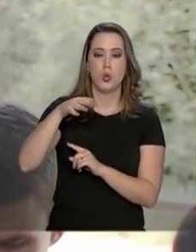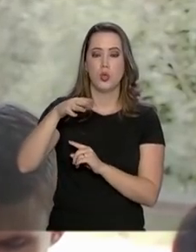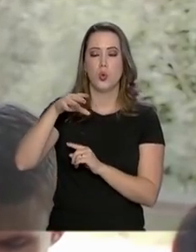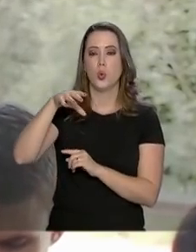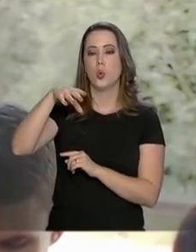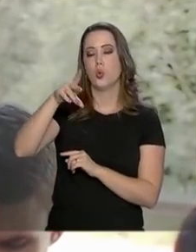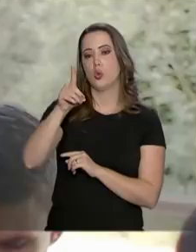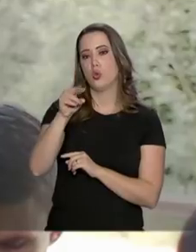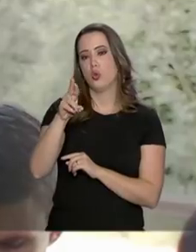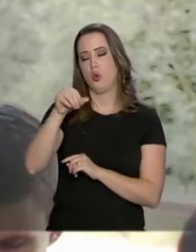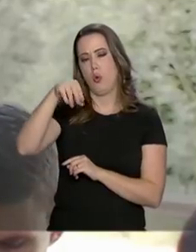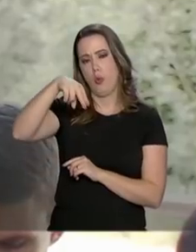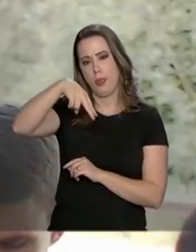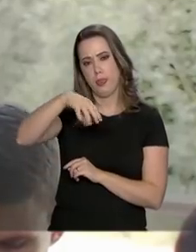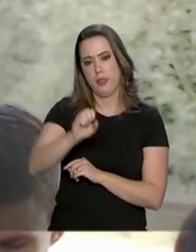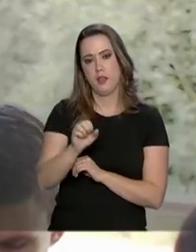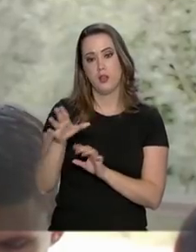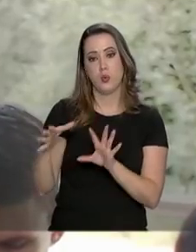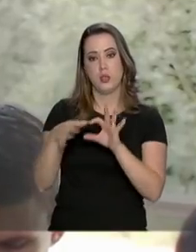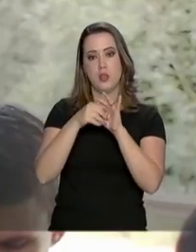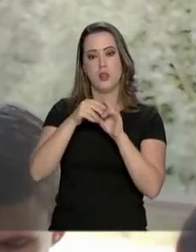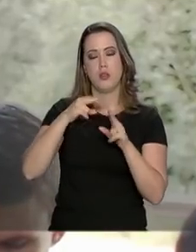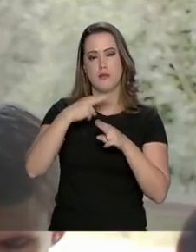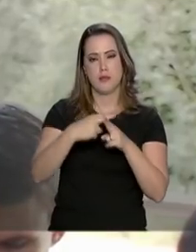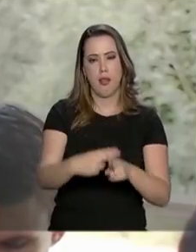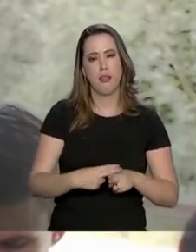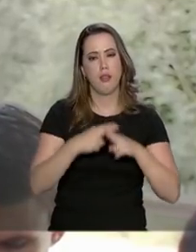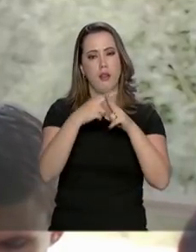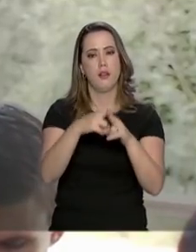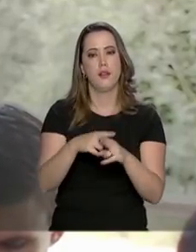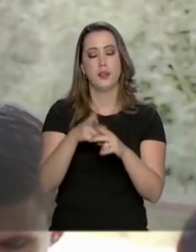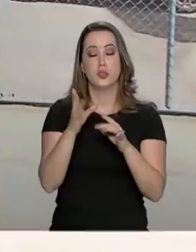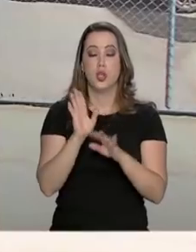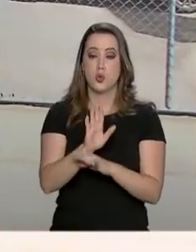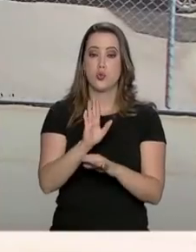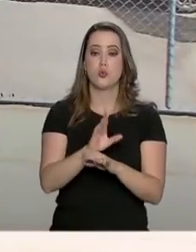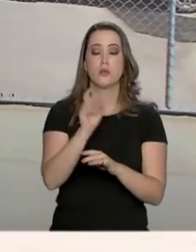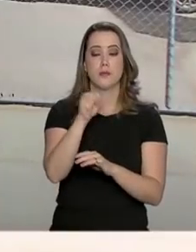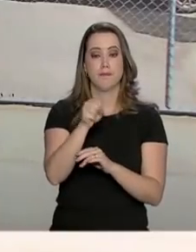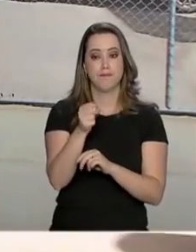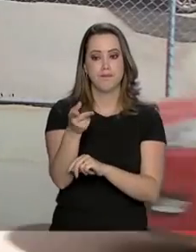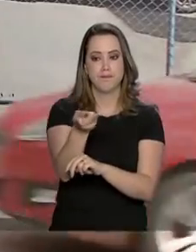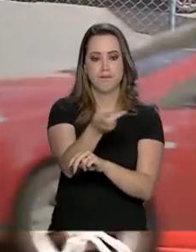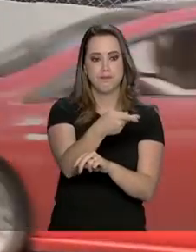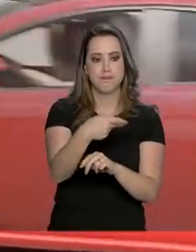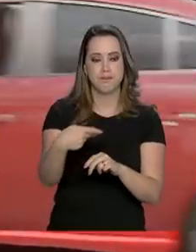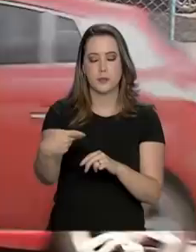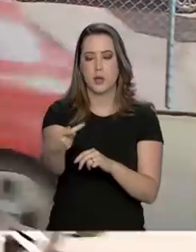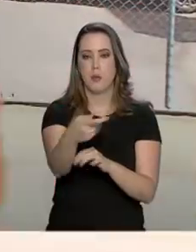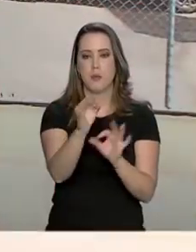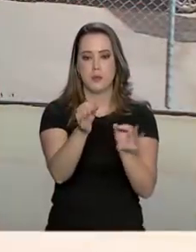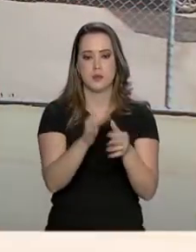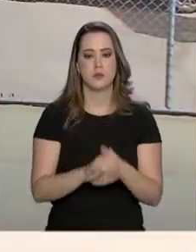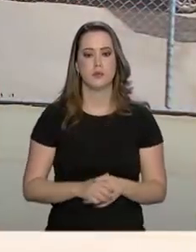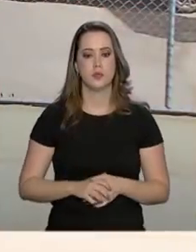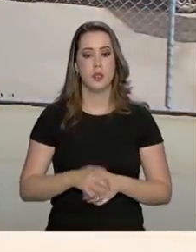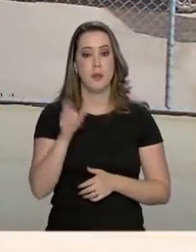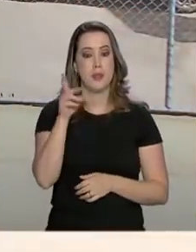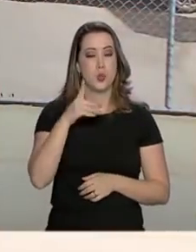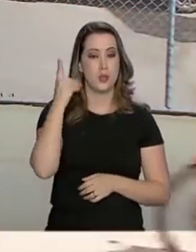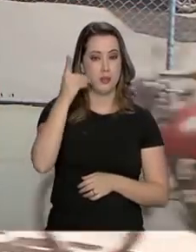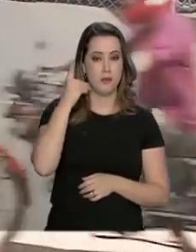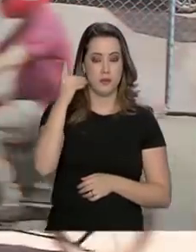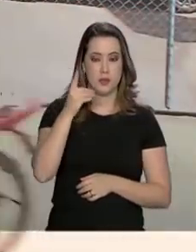a satélites, e isso auxilia muito no mapeamento, né, dessa área atingida. E defensores públicos receberam denúncias de que